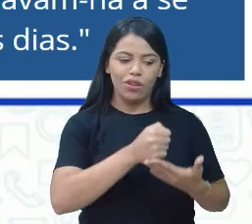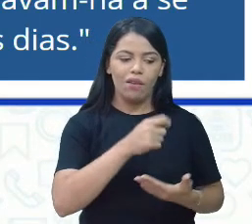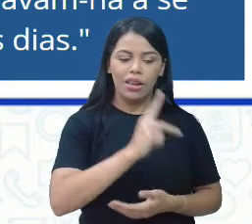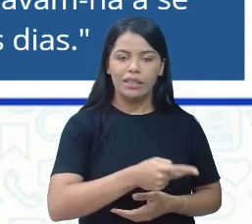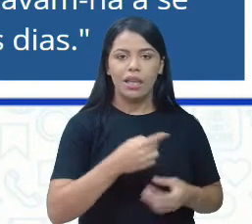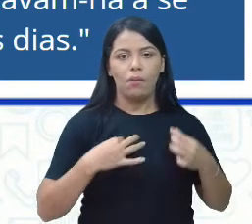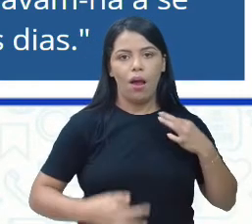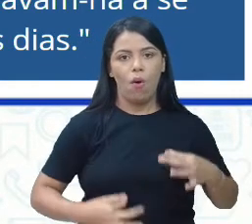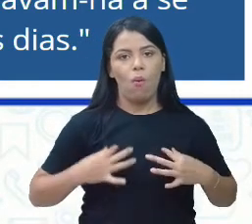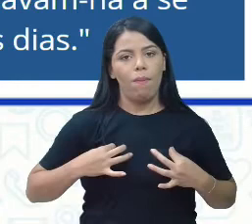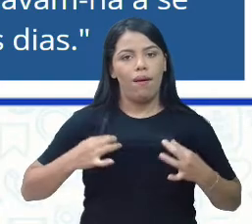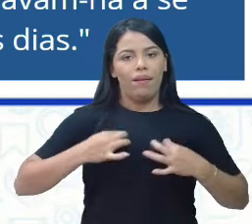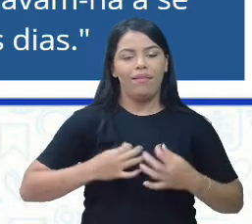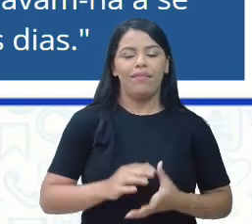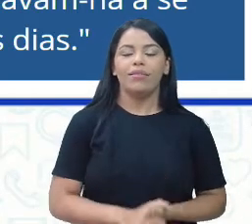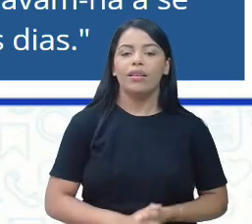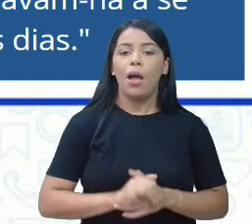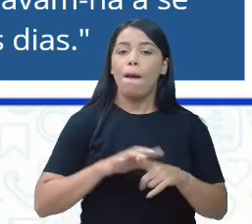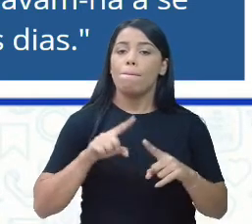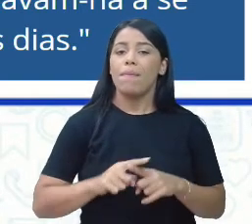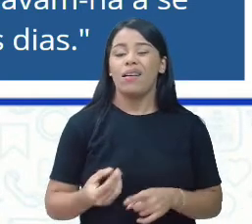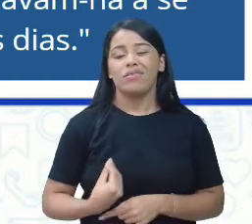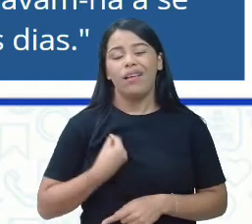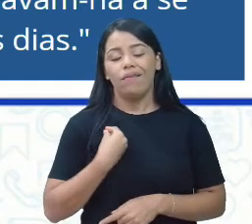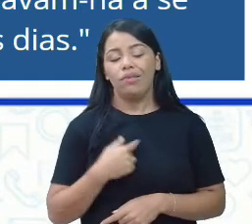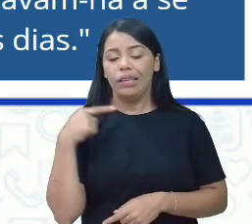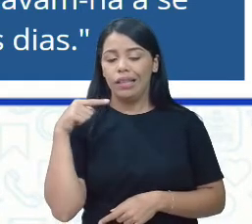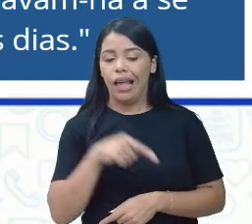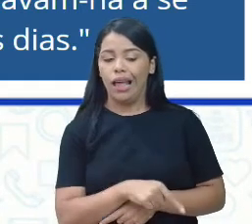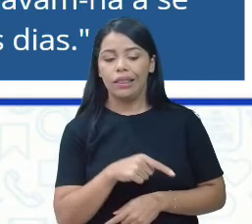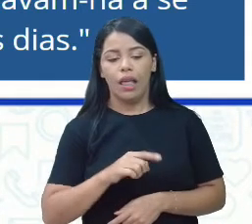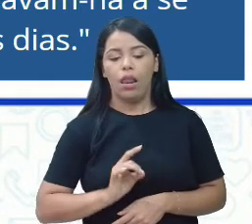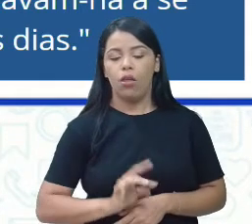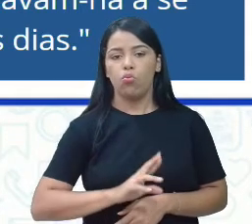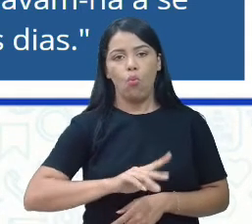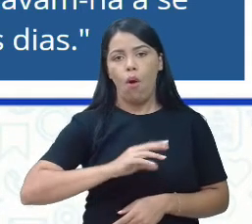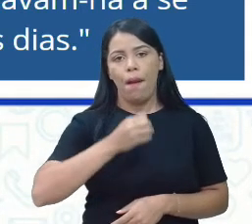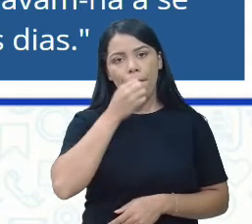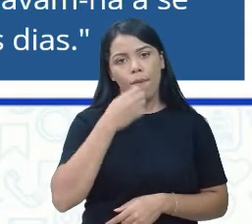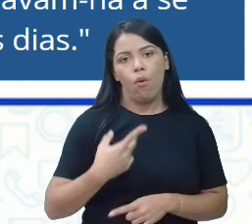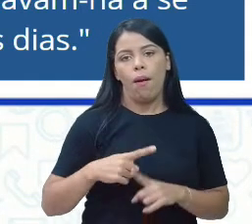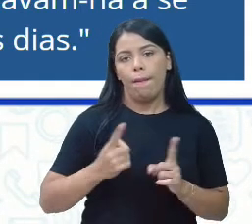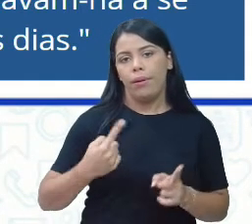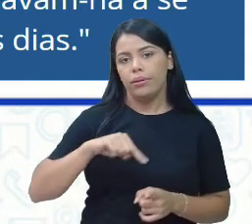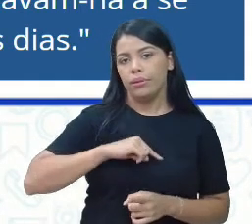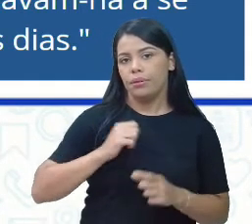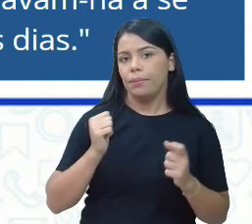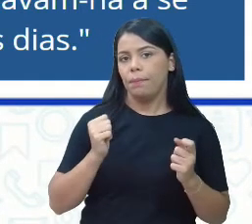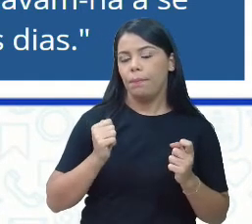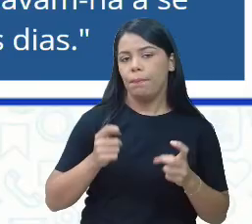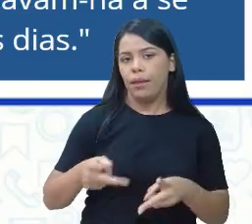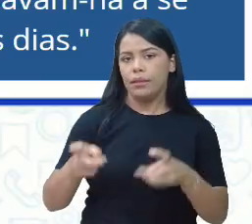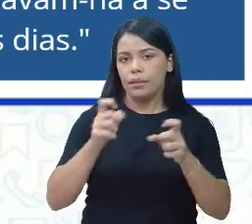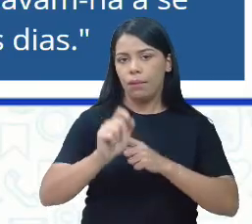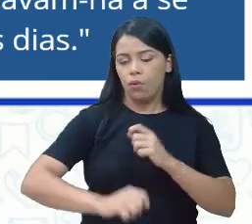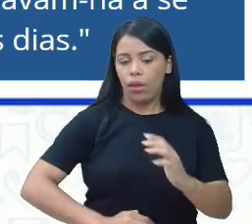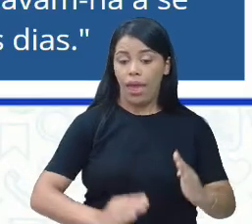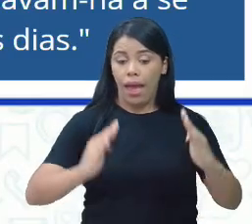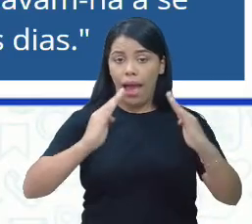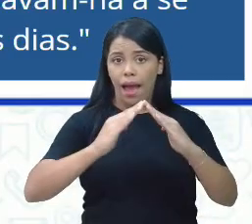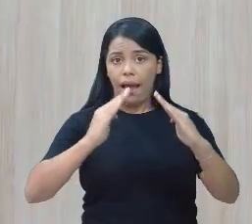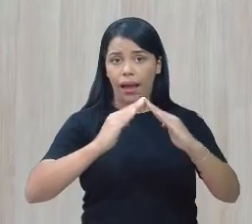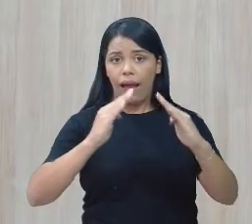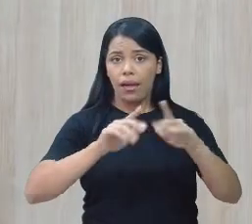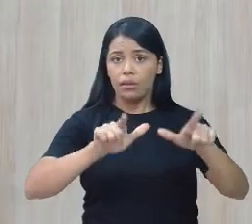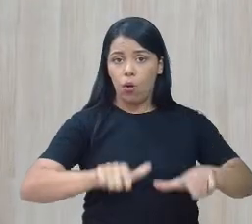né, não? Mesmo assim, a vida de Cinderela não estava lá essas coisas todas. Mas, como a gente percebe aqui, ó, casa é onde acontece.